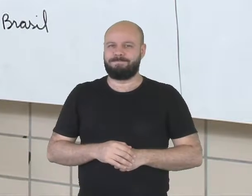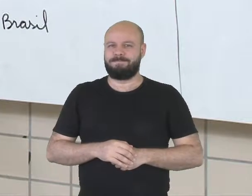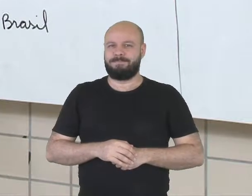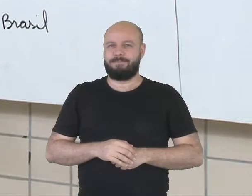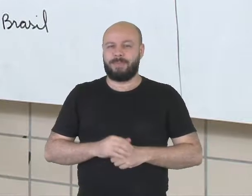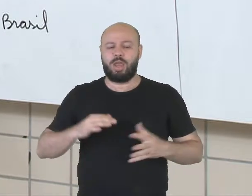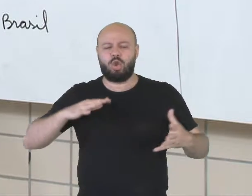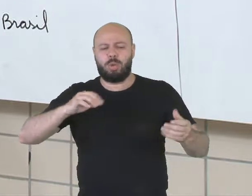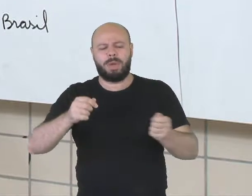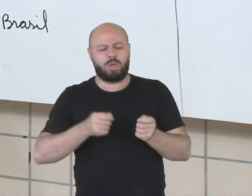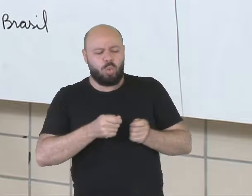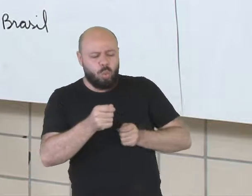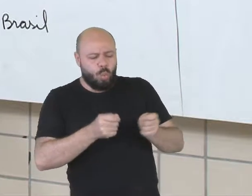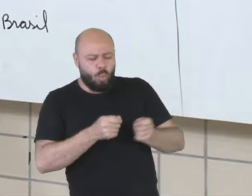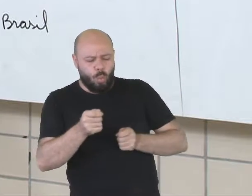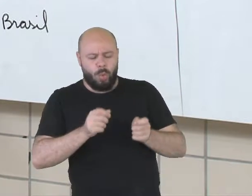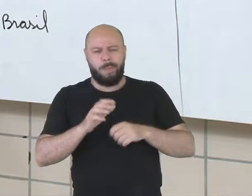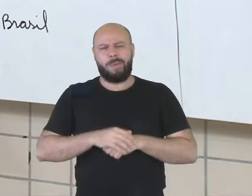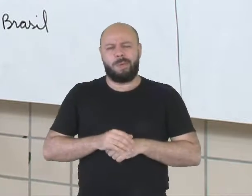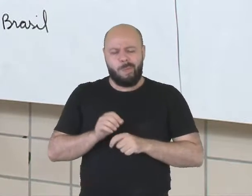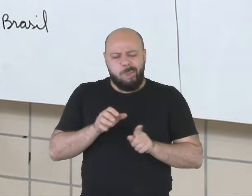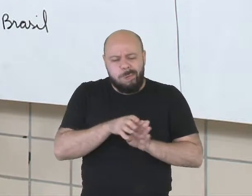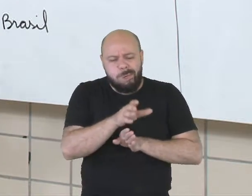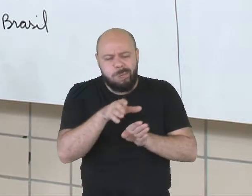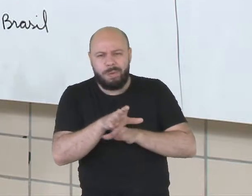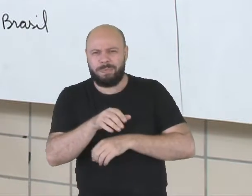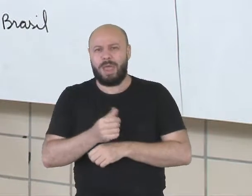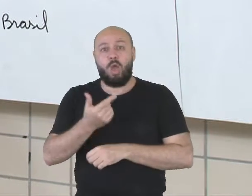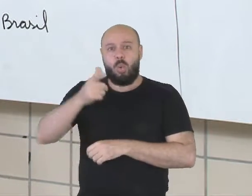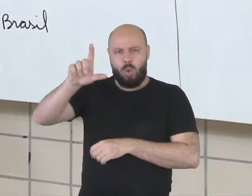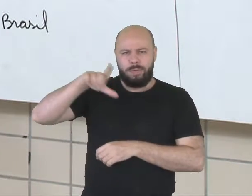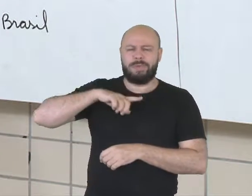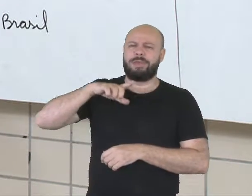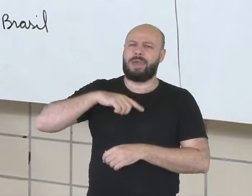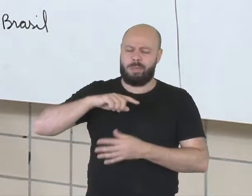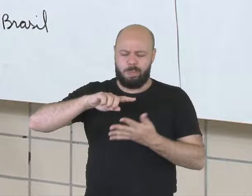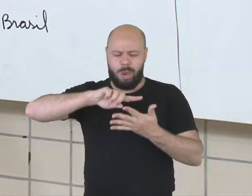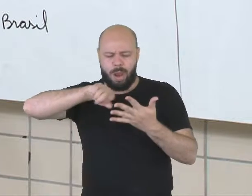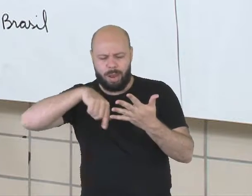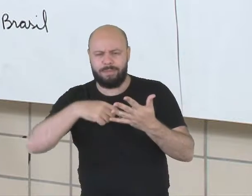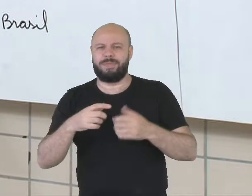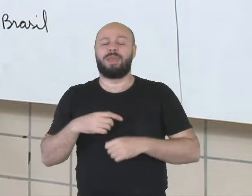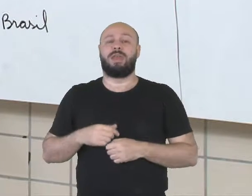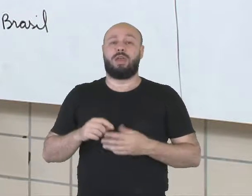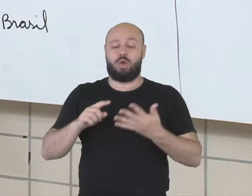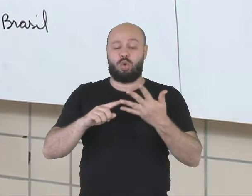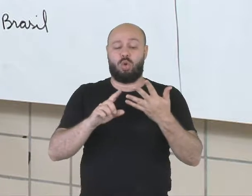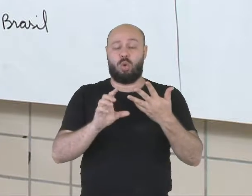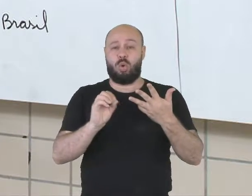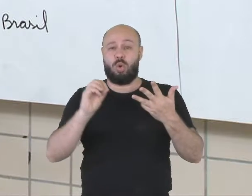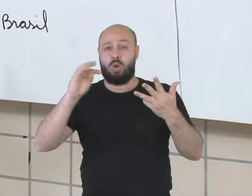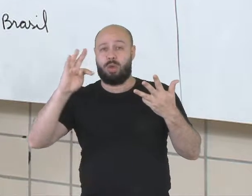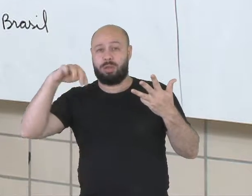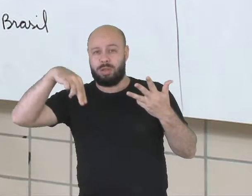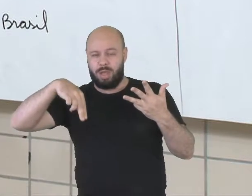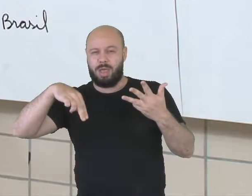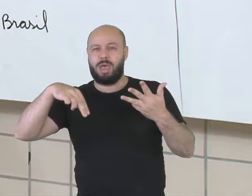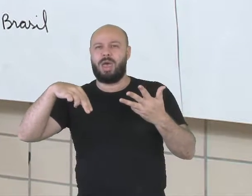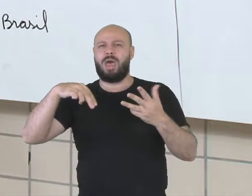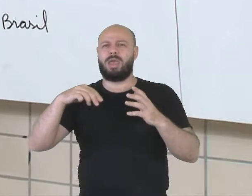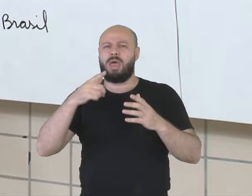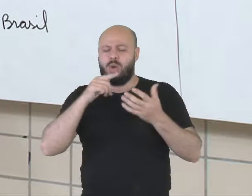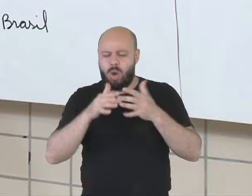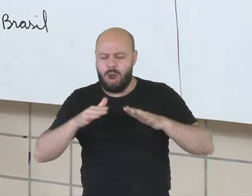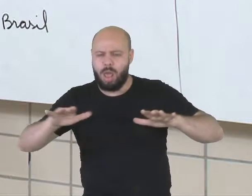mundialmente, né, em âmbito mundial. Então, tem outros, claro que existem outros, lembra? Tem a OTAN, que é do Tratado do Atlântico Norte, mas